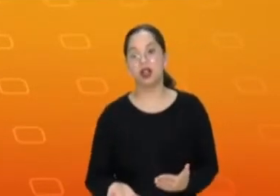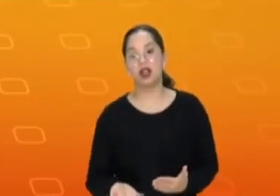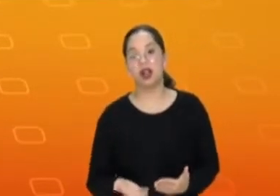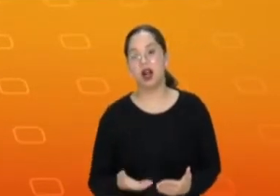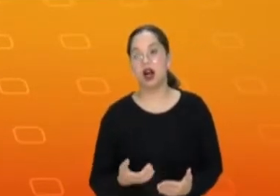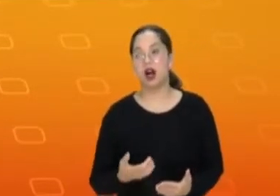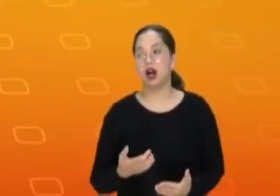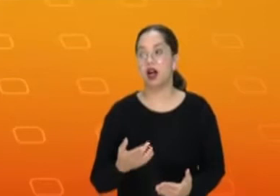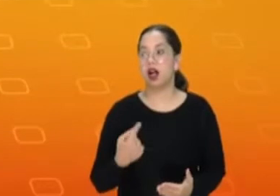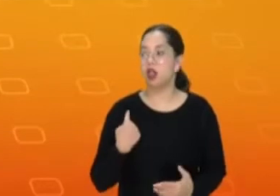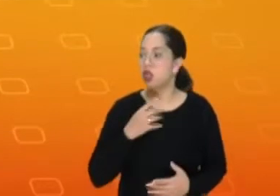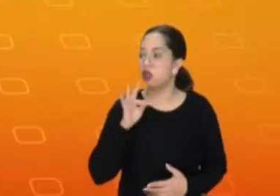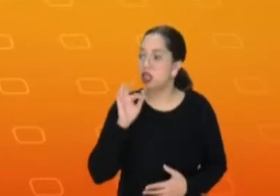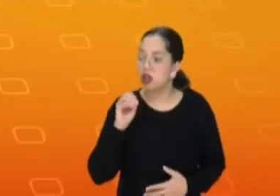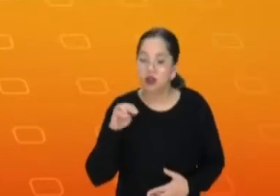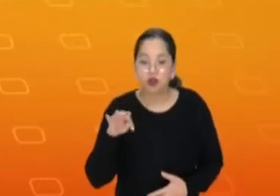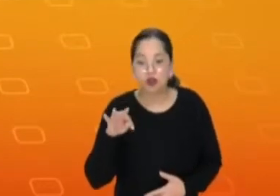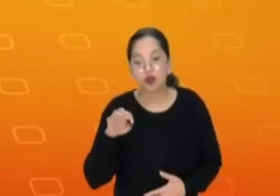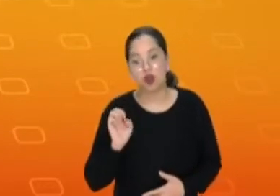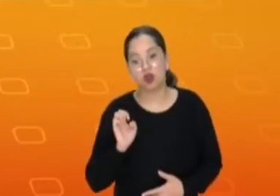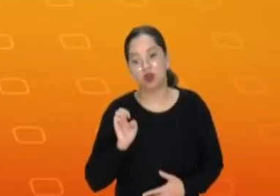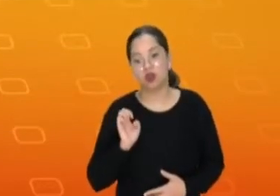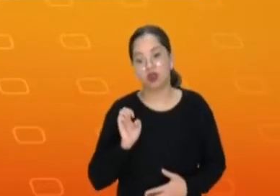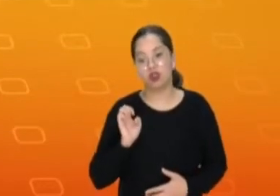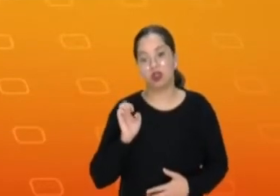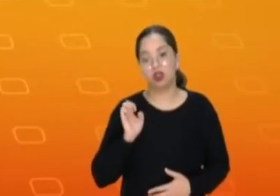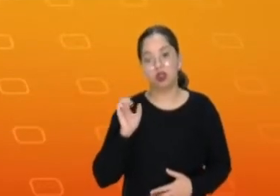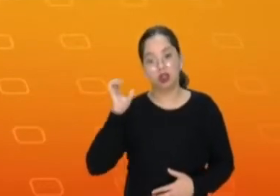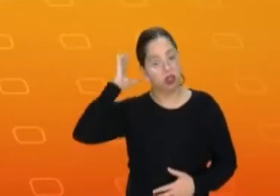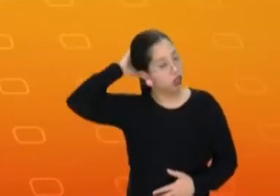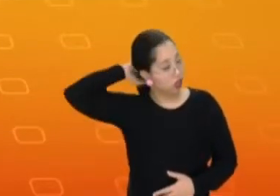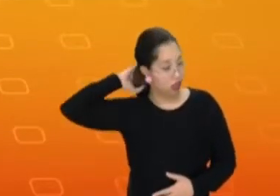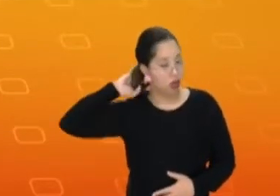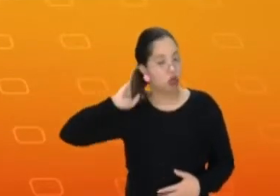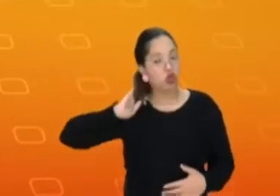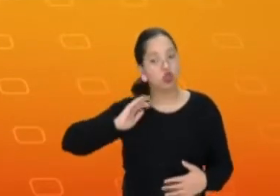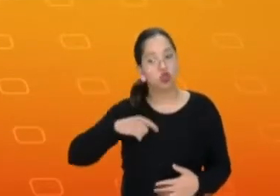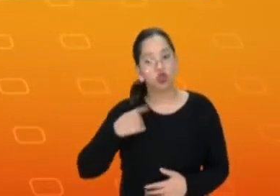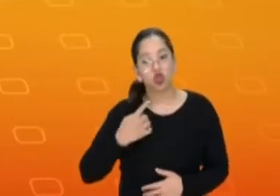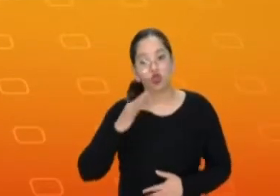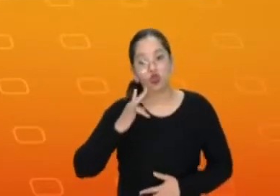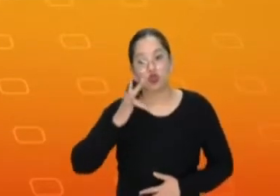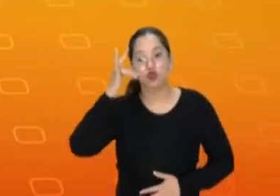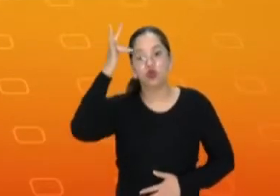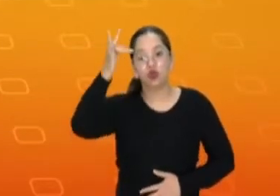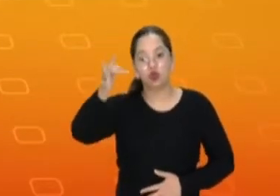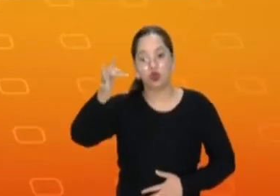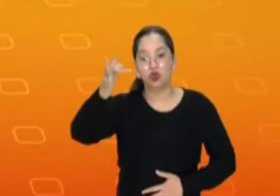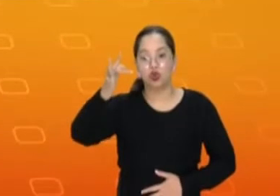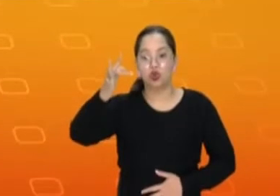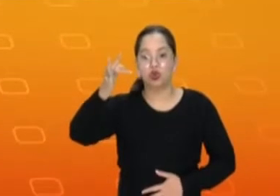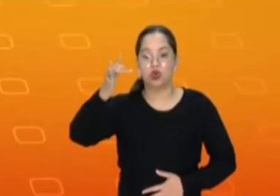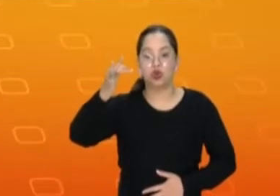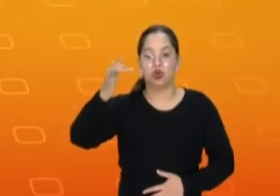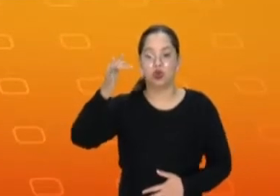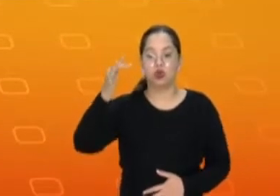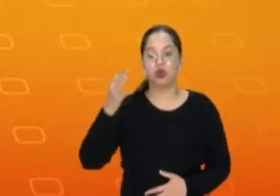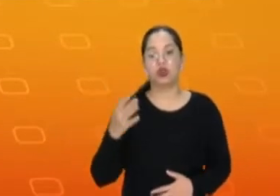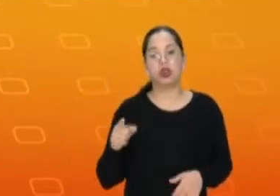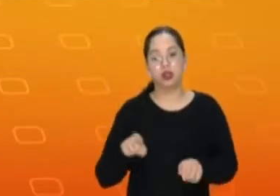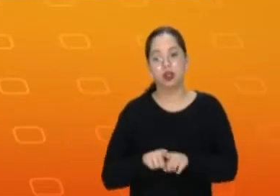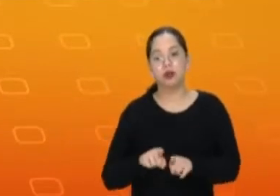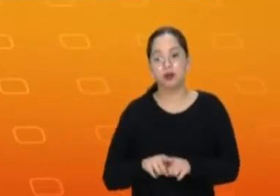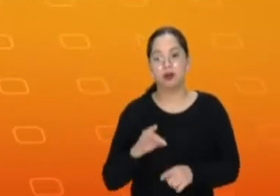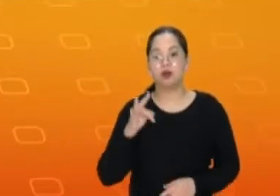de onde estão trazendo, onde está saindo os nossos futuros engenheiros, gerentes e diretores, né,